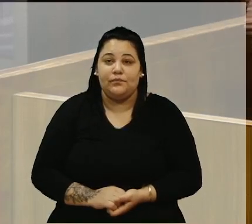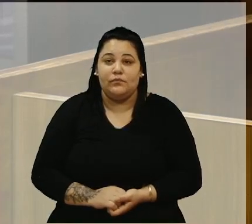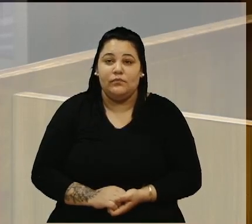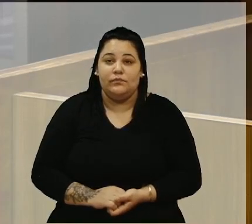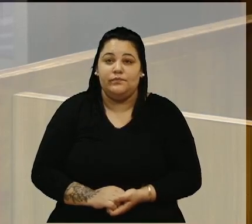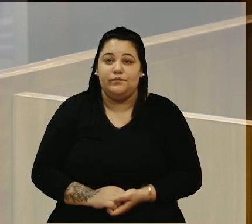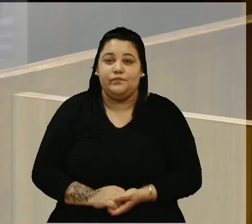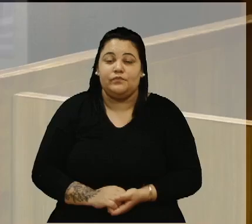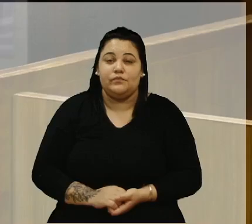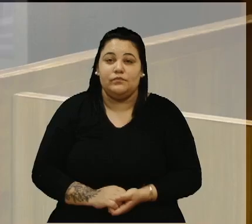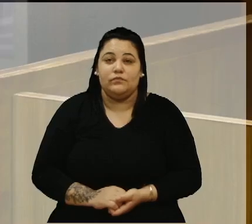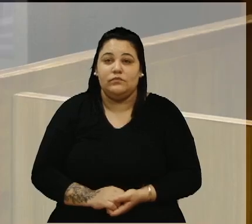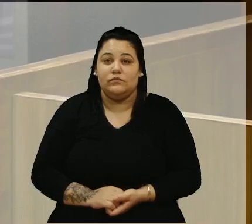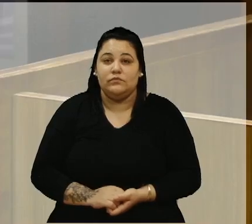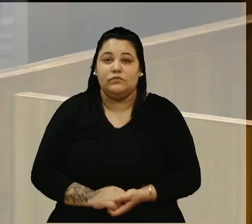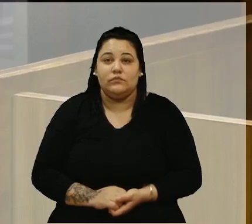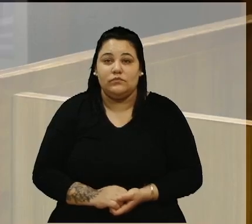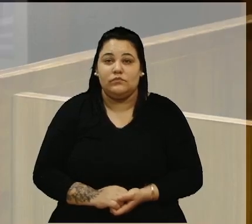Eu quero...